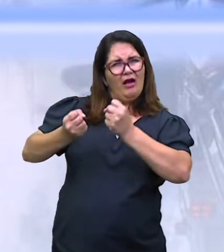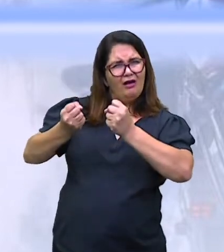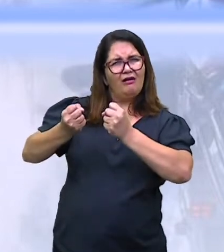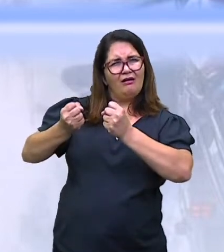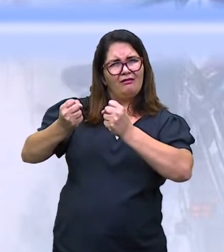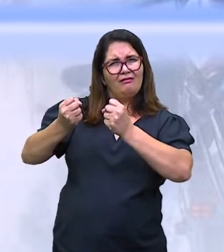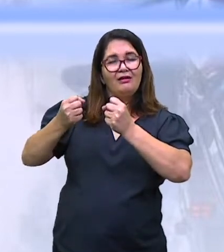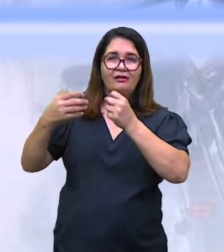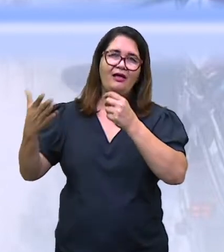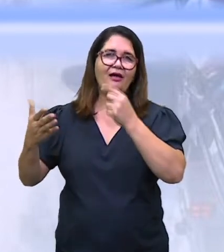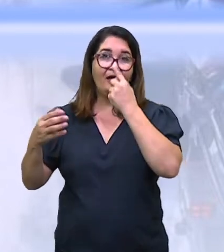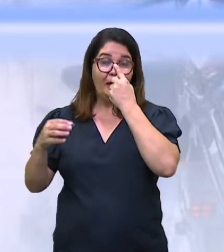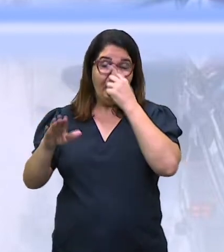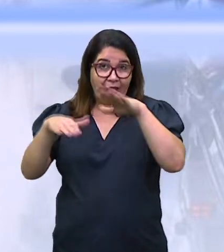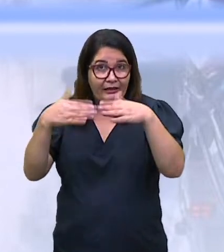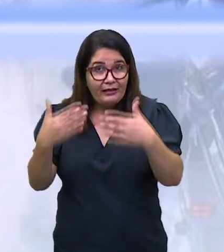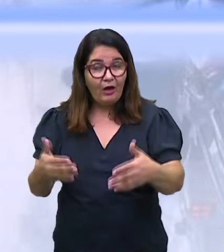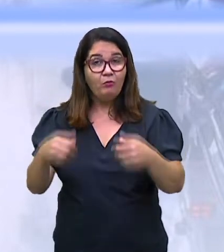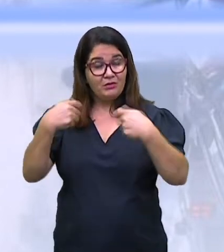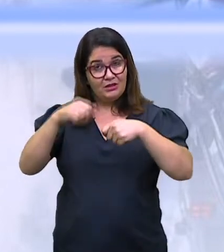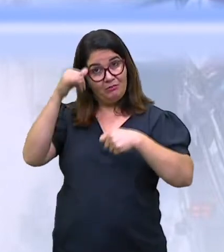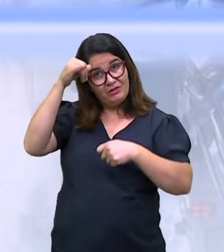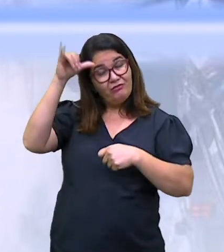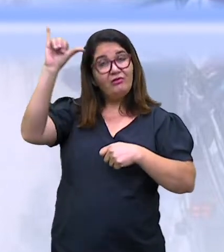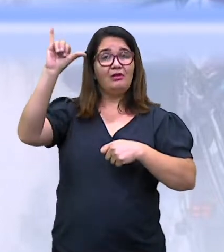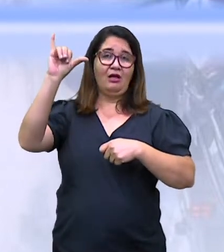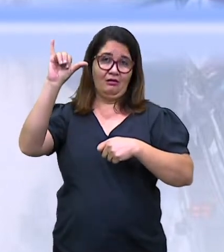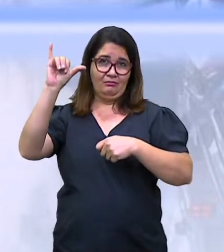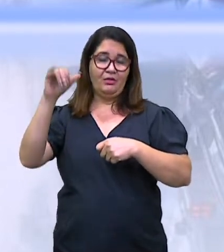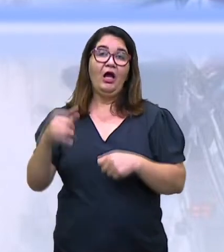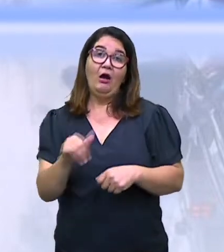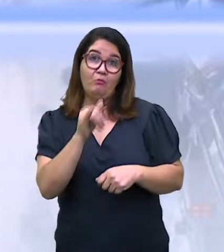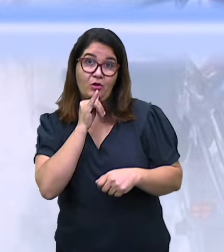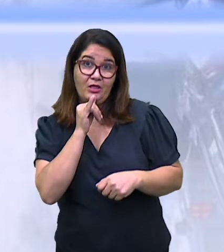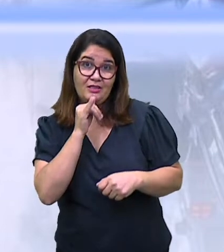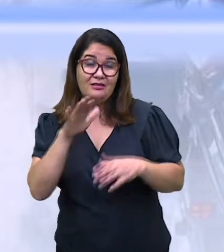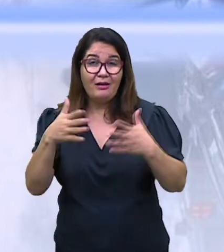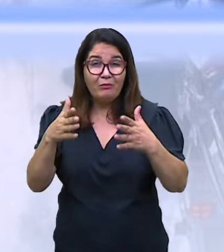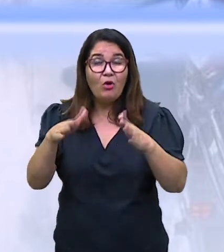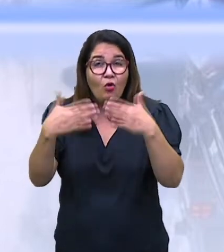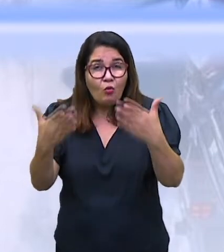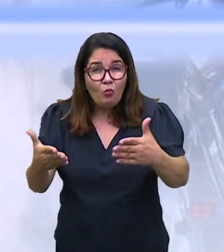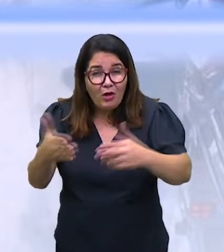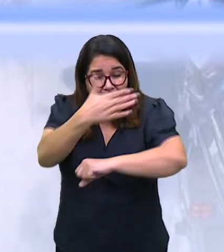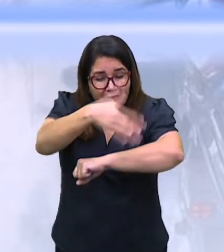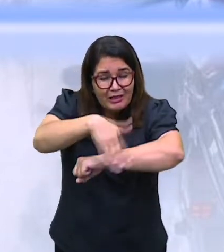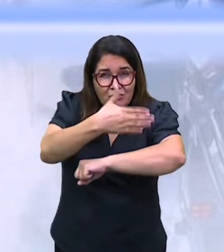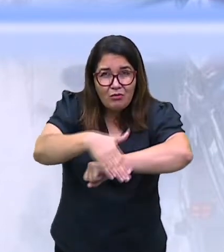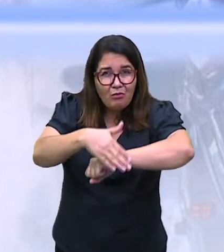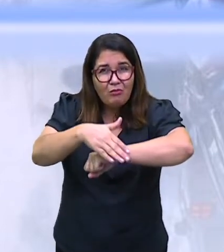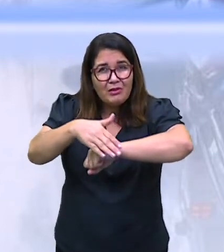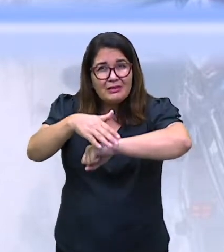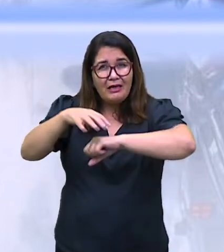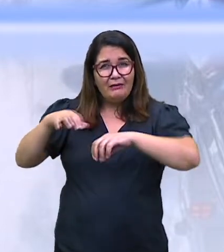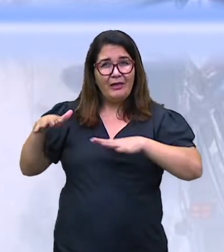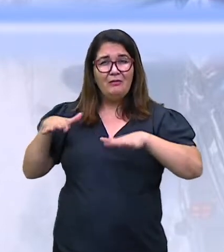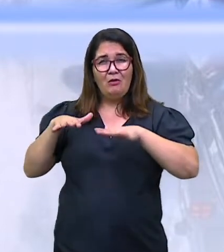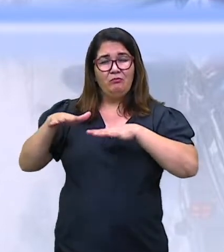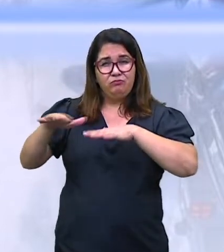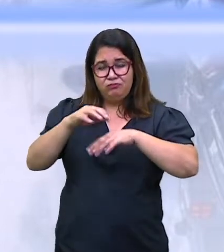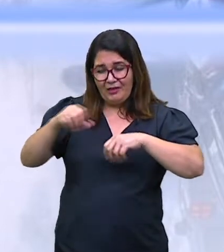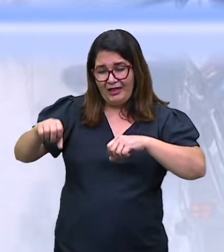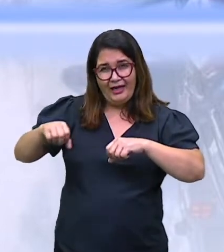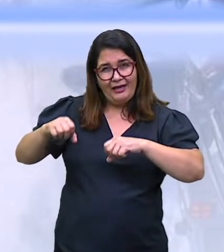vai para o mesmo destino, que vai passar pelo mesmo percurso, né, auxilia a caminhada do outro. Então, todo